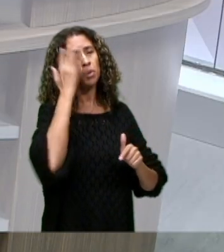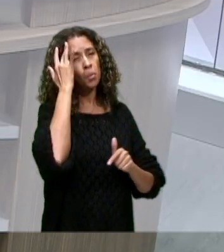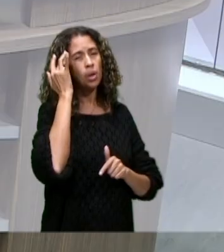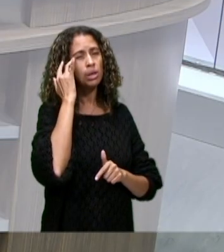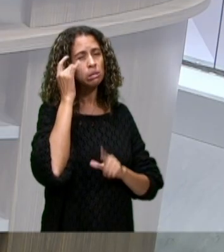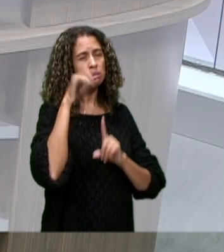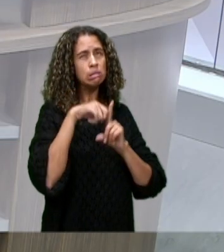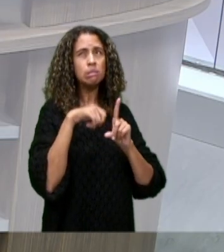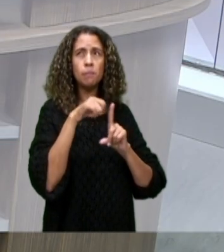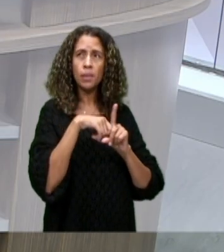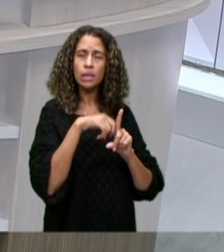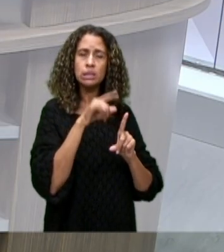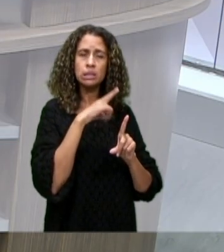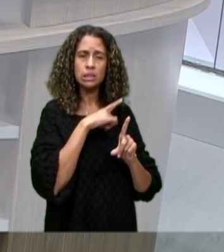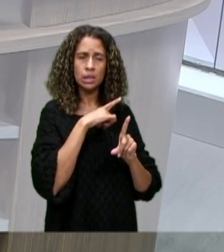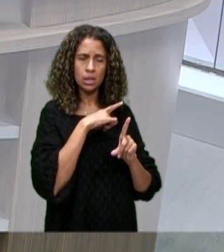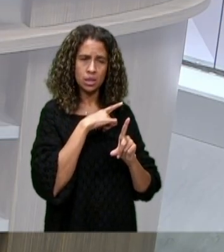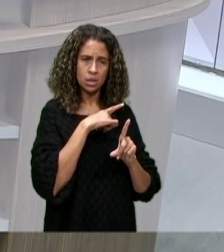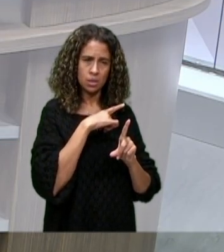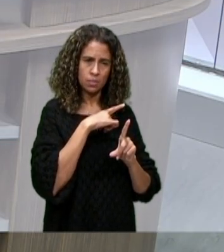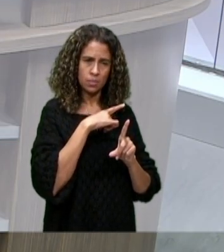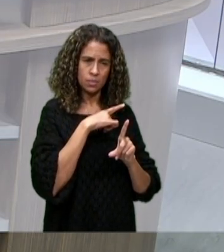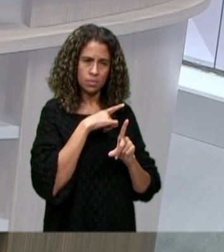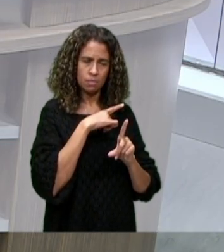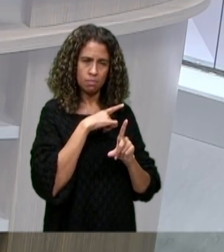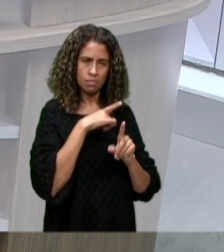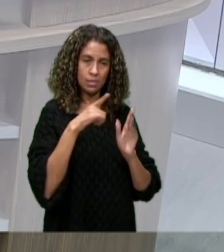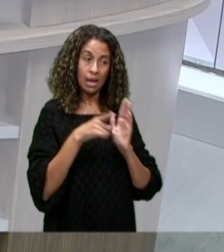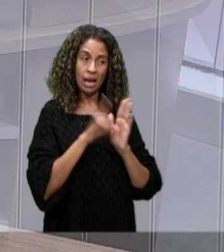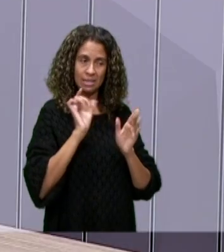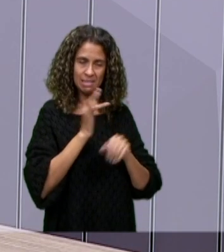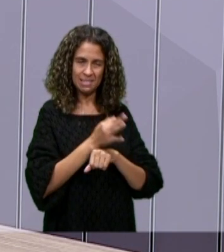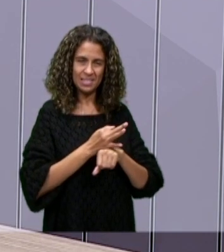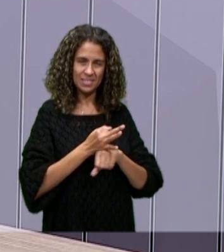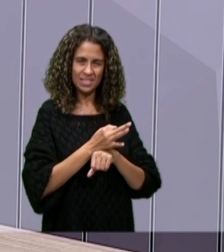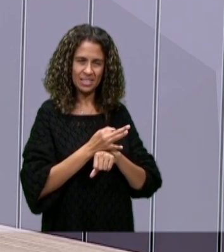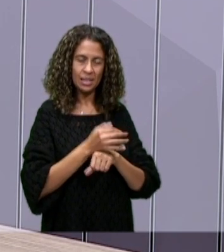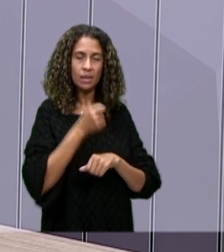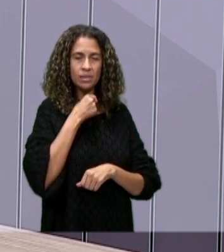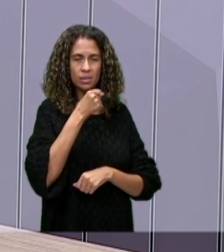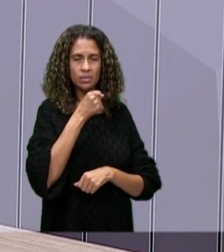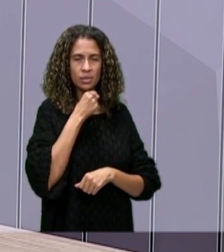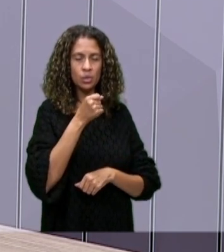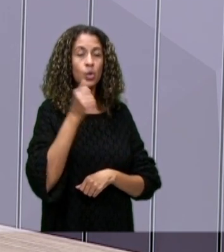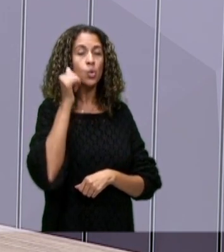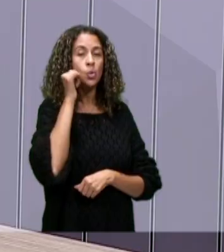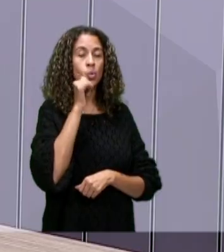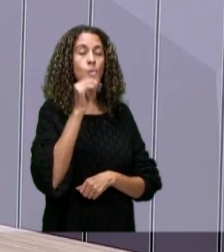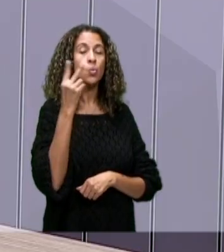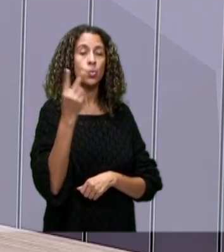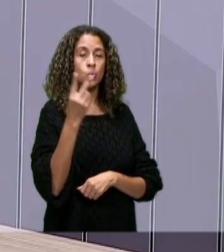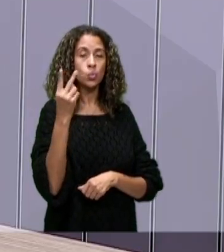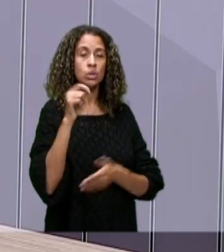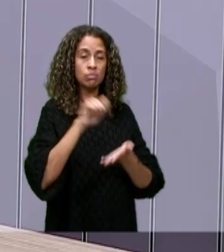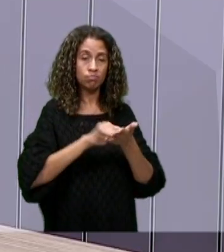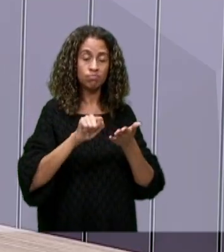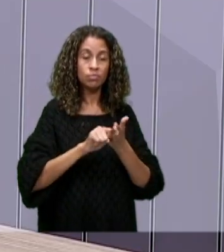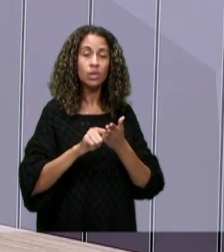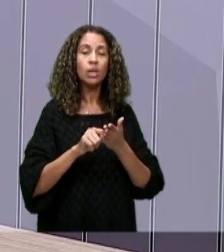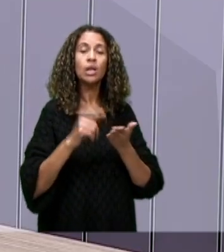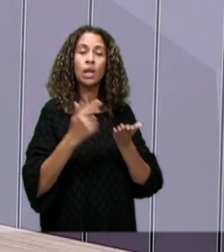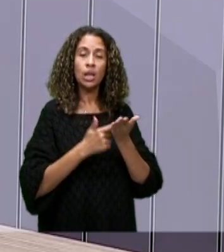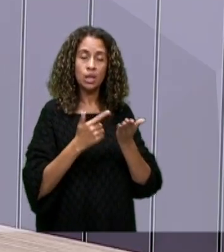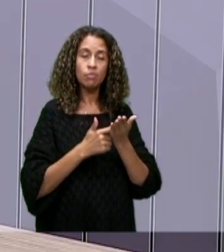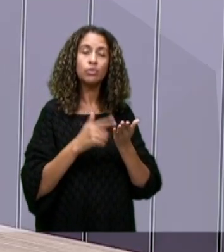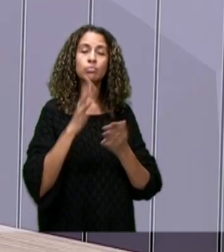estou programando, ainda antes das minhas férias, entrevistar 2 escritoras de livros infantis, que também